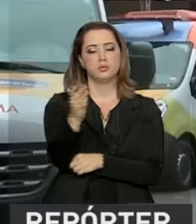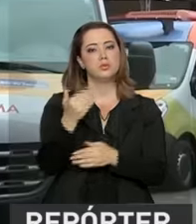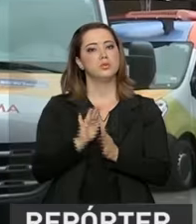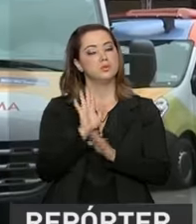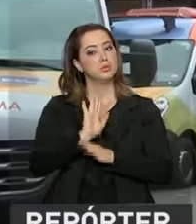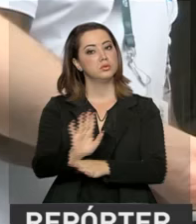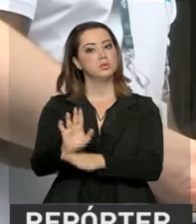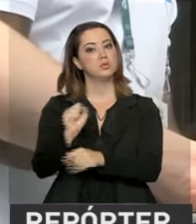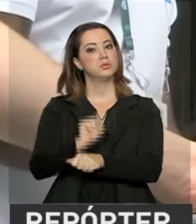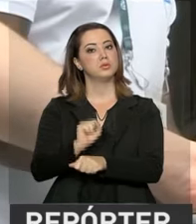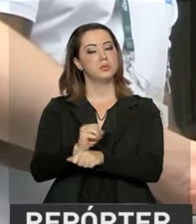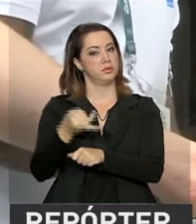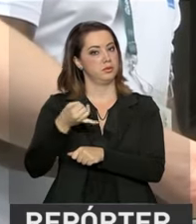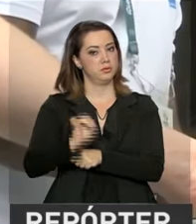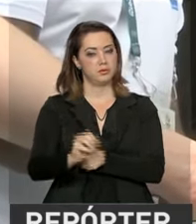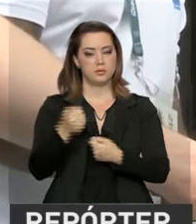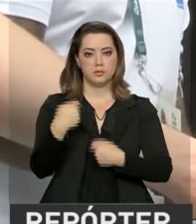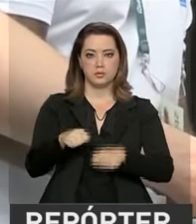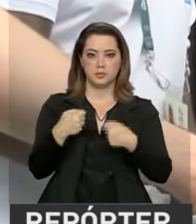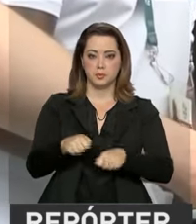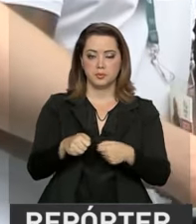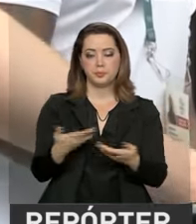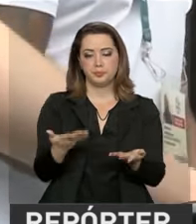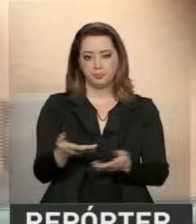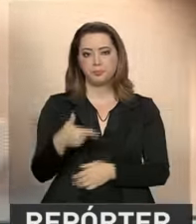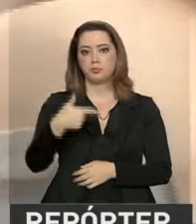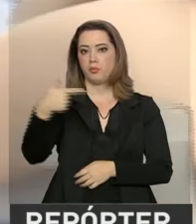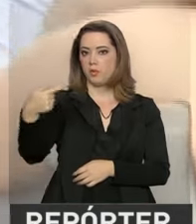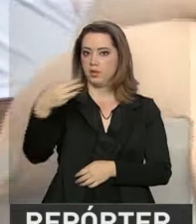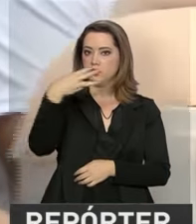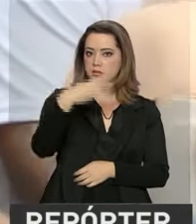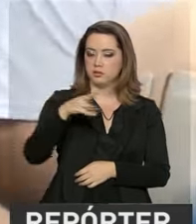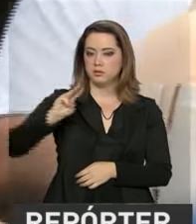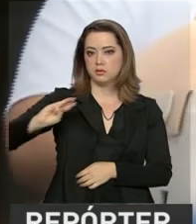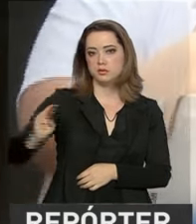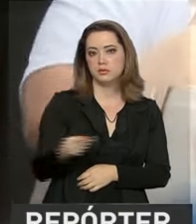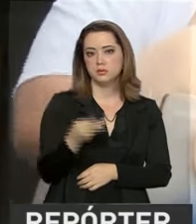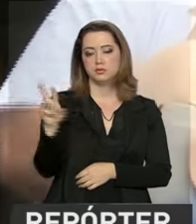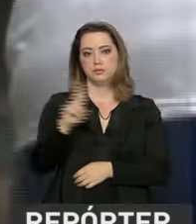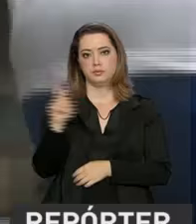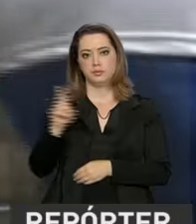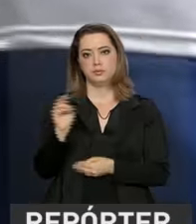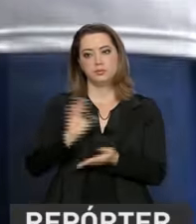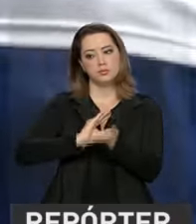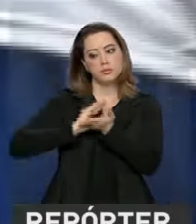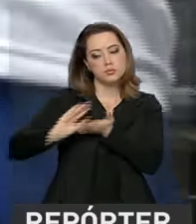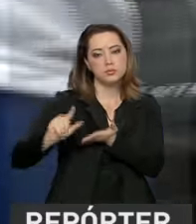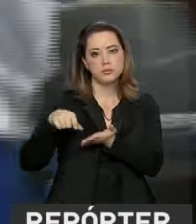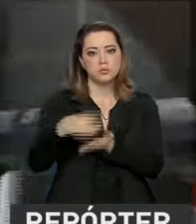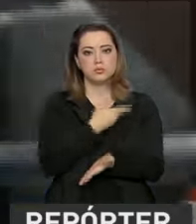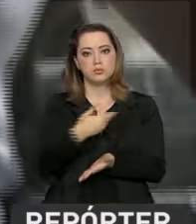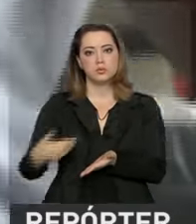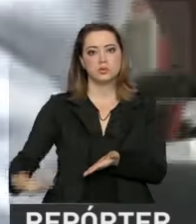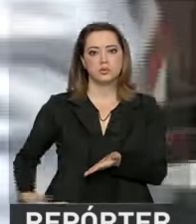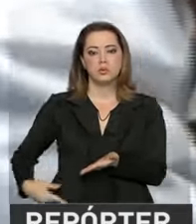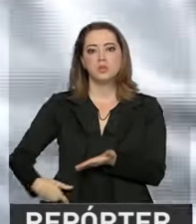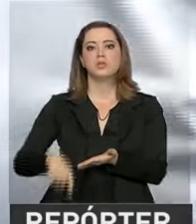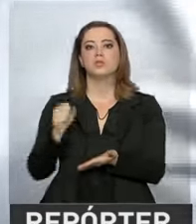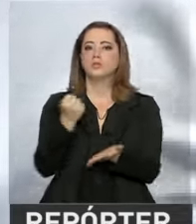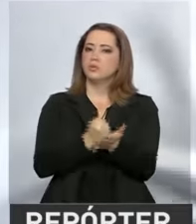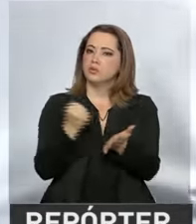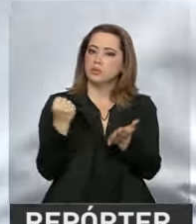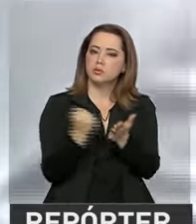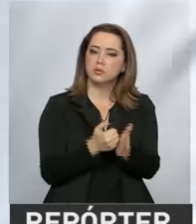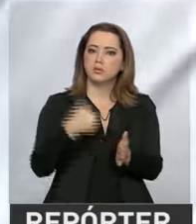Mundial Esportivo. Mais de R3 milhões de reais foram investidos pelo governo na contratação de 1500